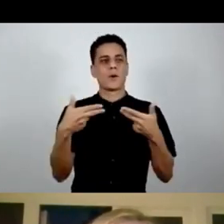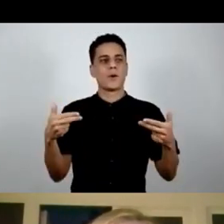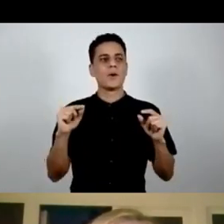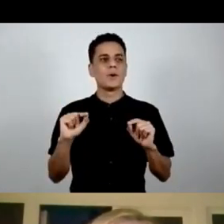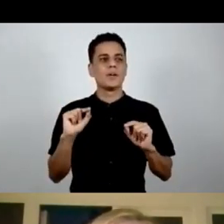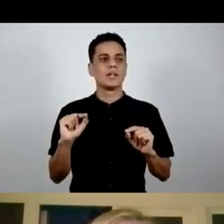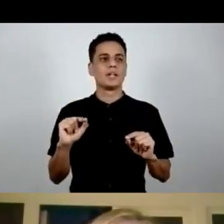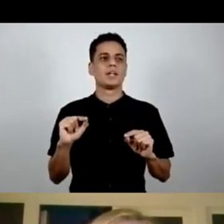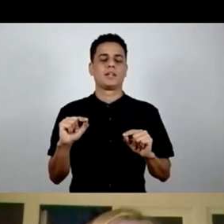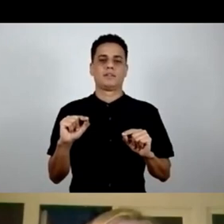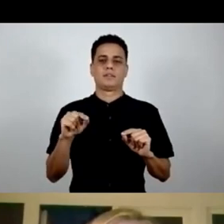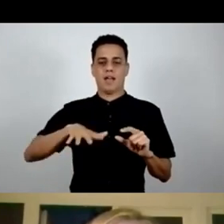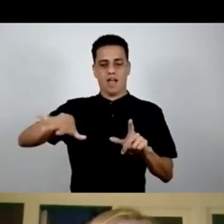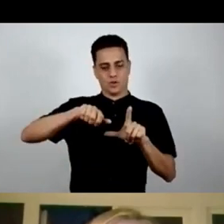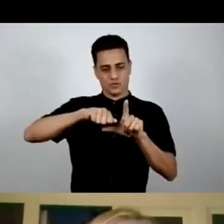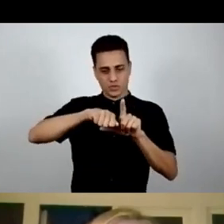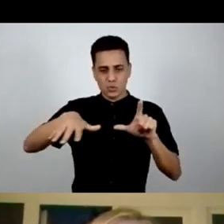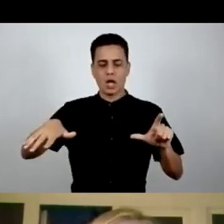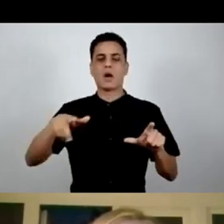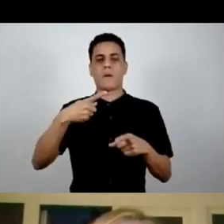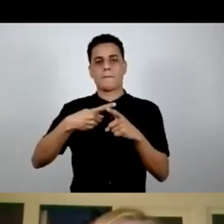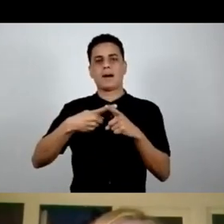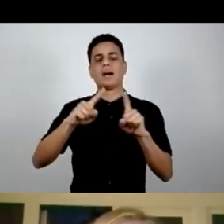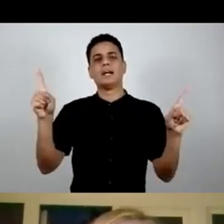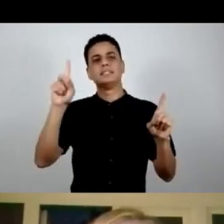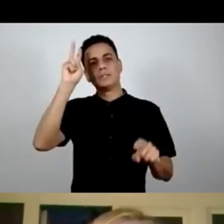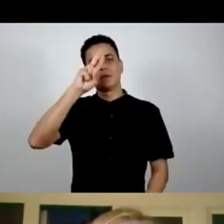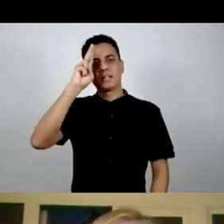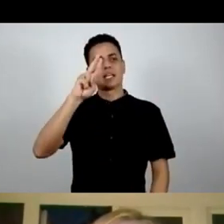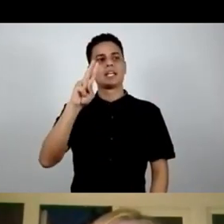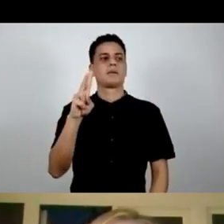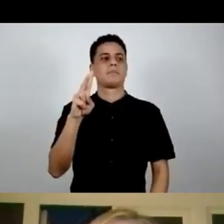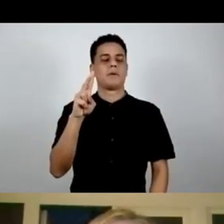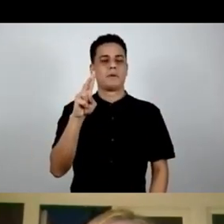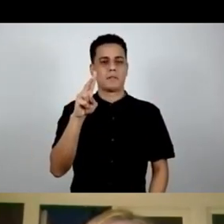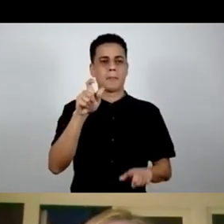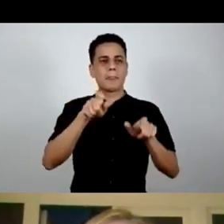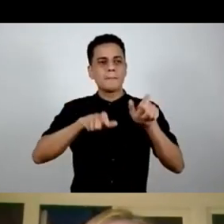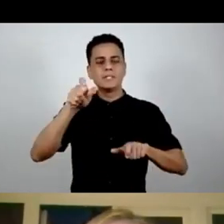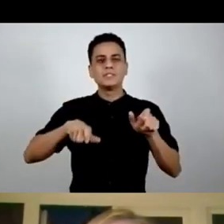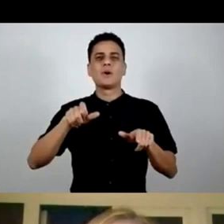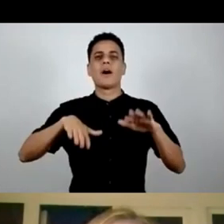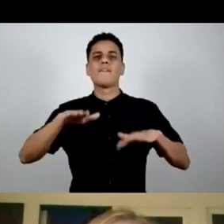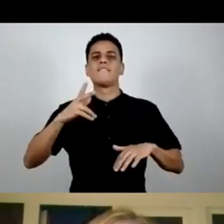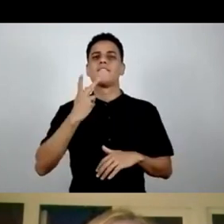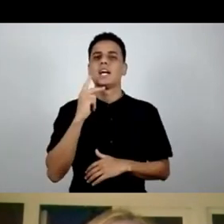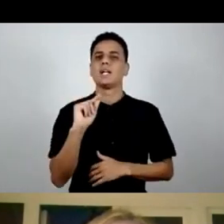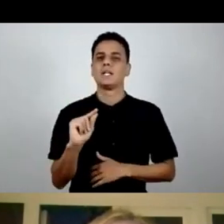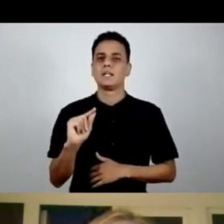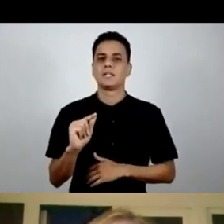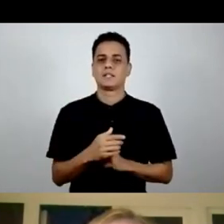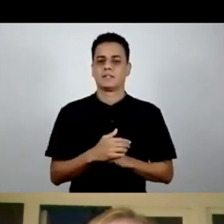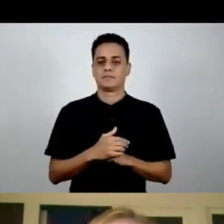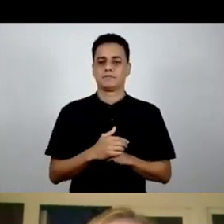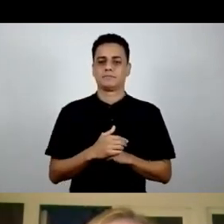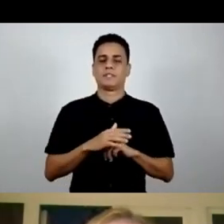no audiovisual, mas eu lembro muito quando às vezes as pessoas falam de as películas,